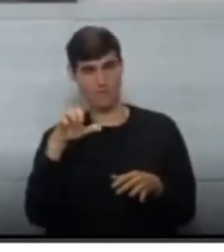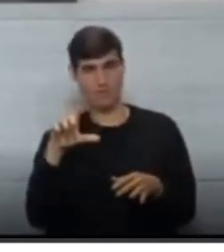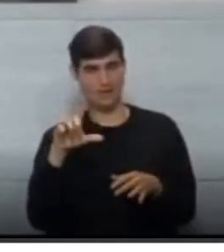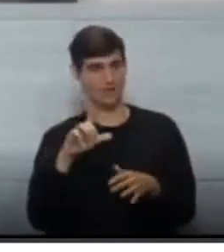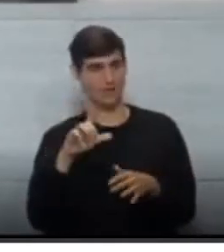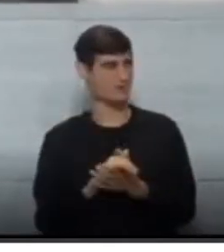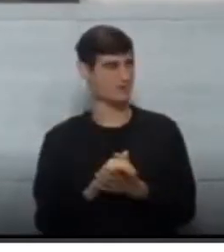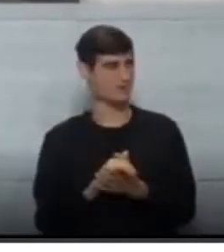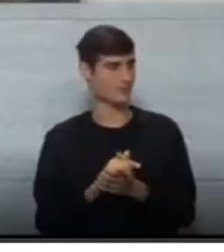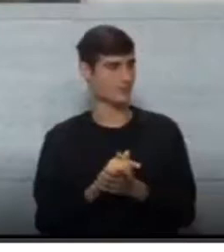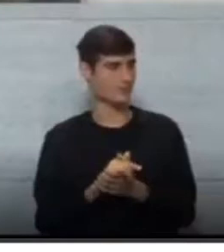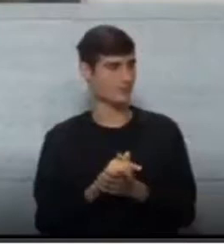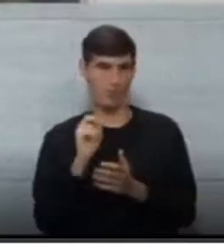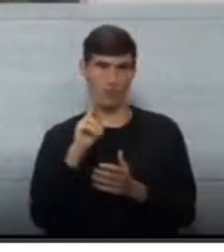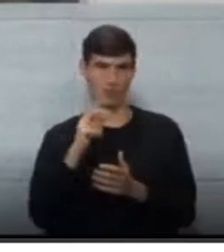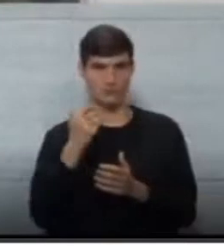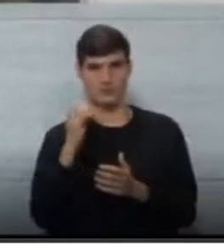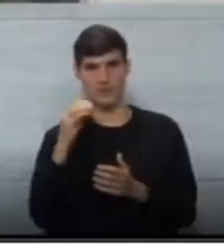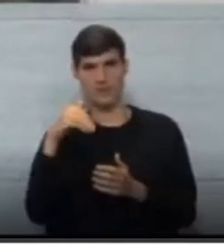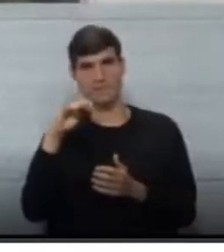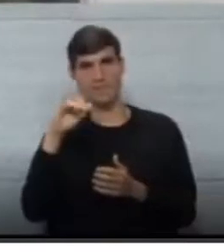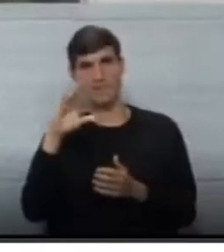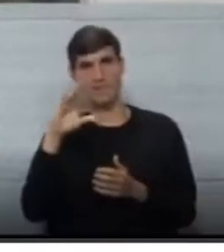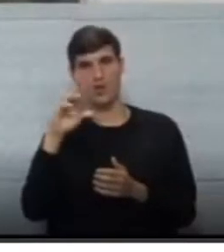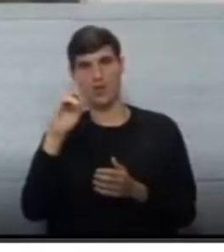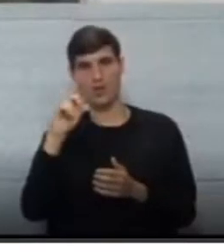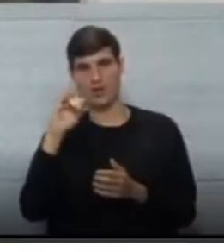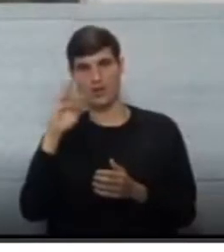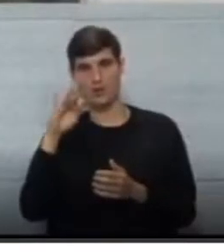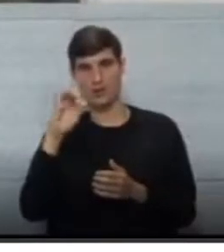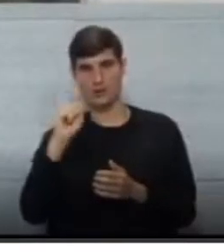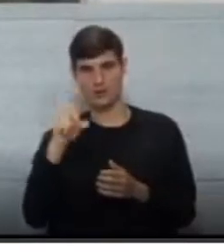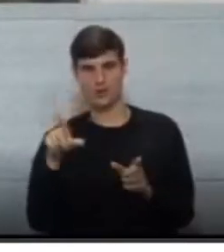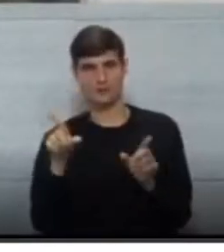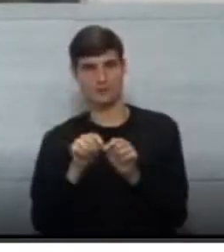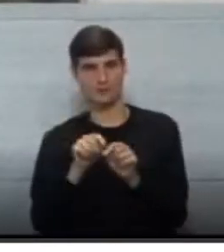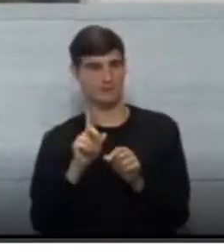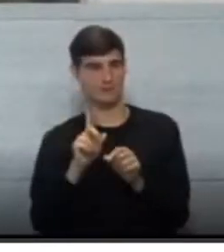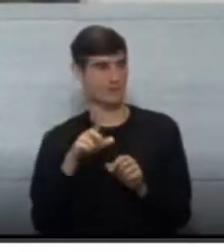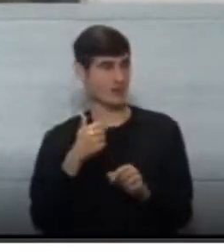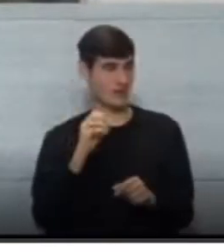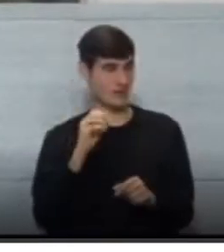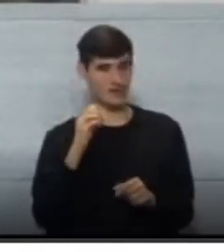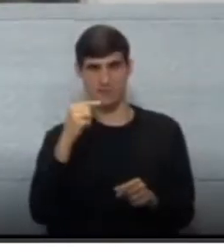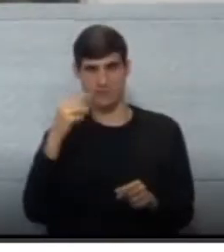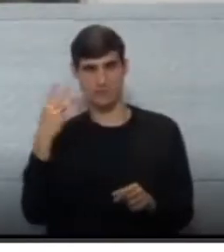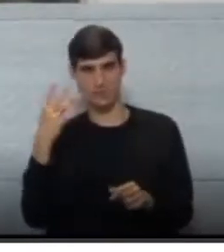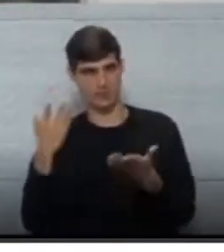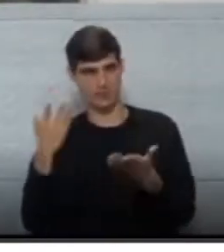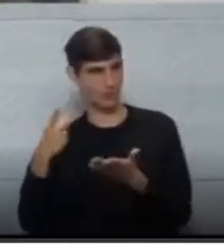ou 100 microlitros. Então, agora eu estou colocando 10 a menos 3.